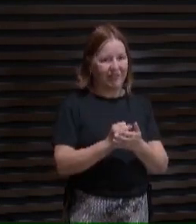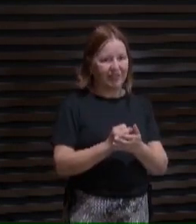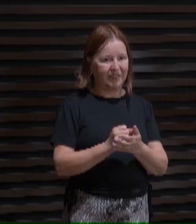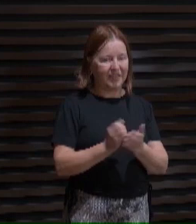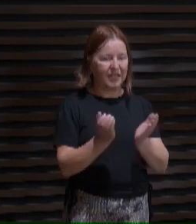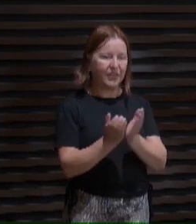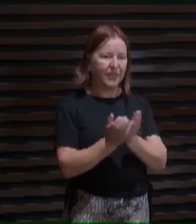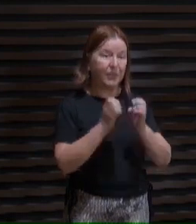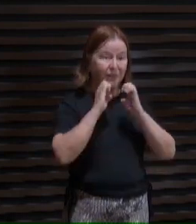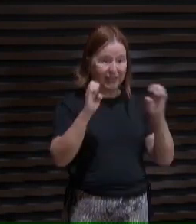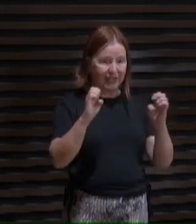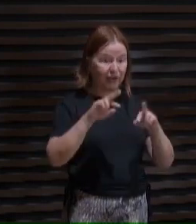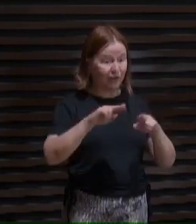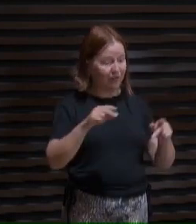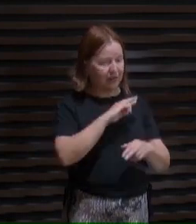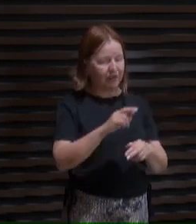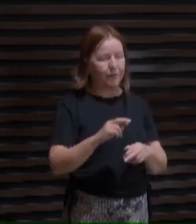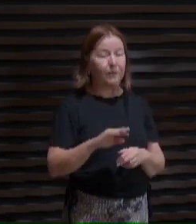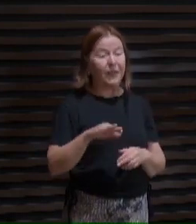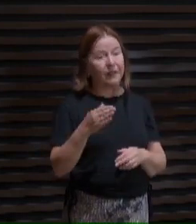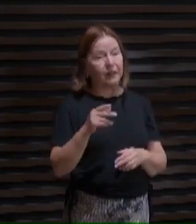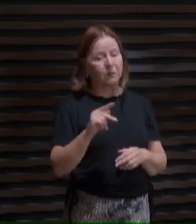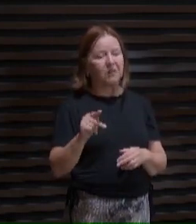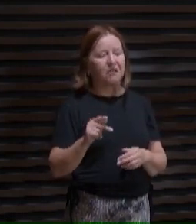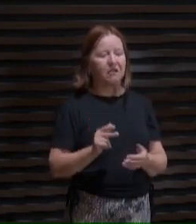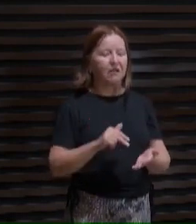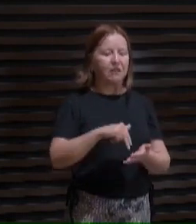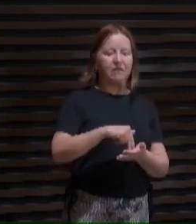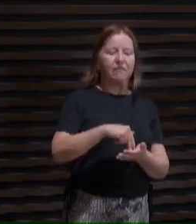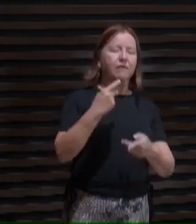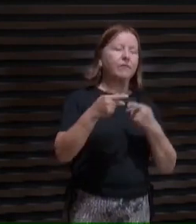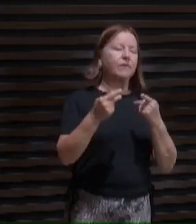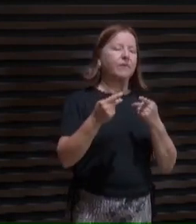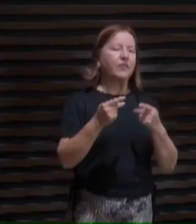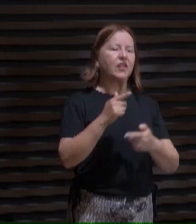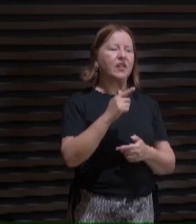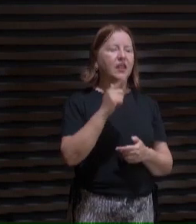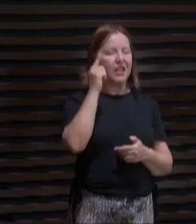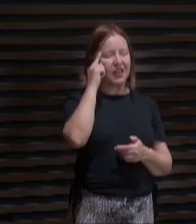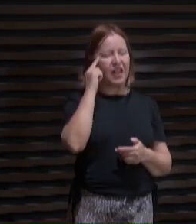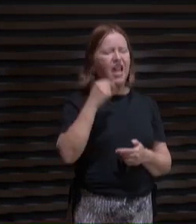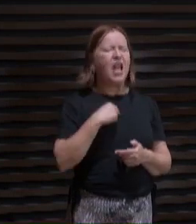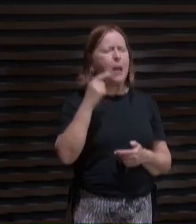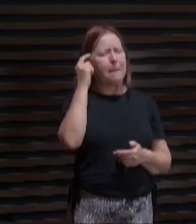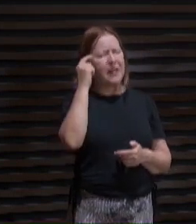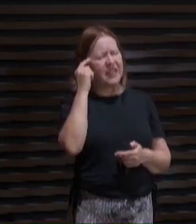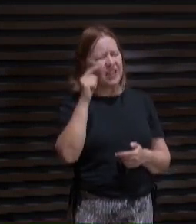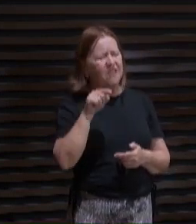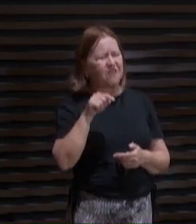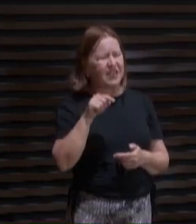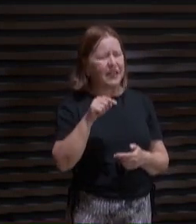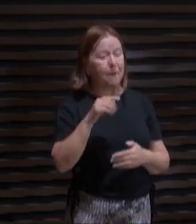aí falei desse texto. O professor levantou depois e disse: Glênio, eu pensei que você fosse mais